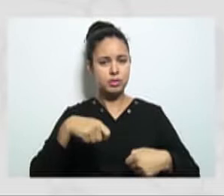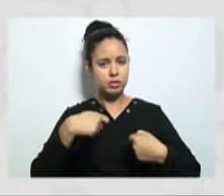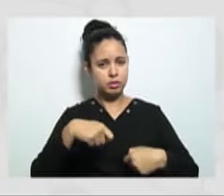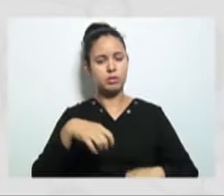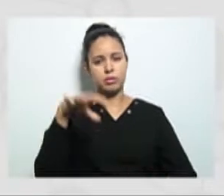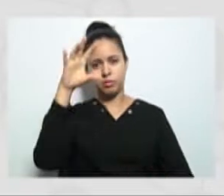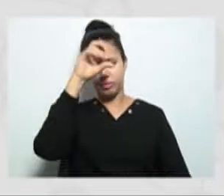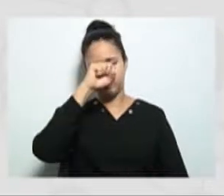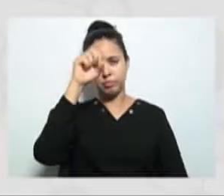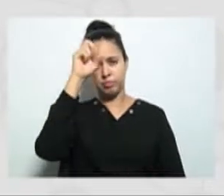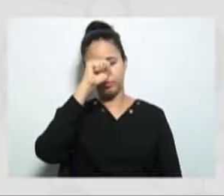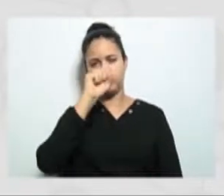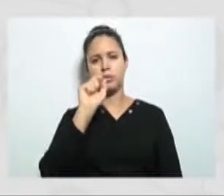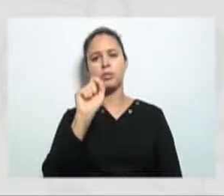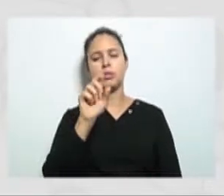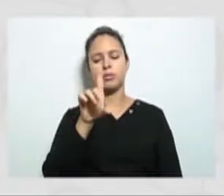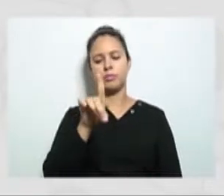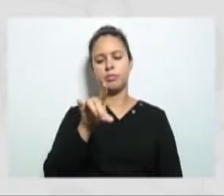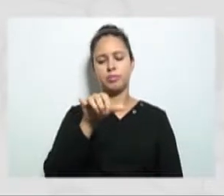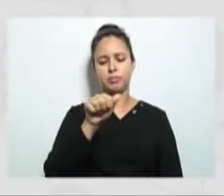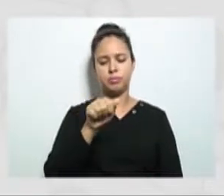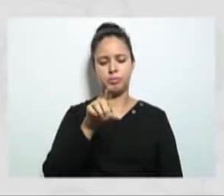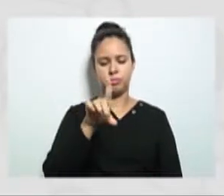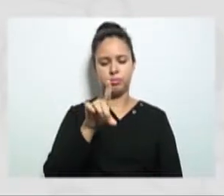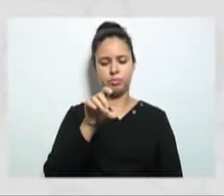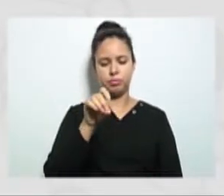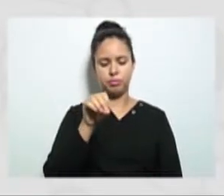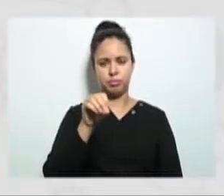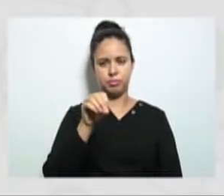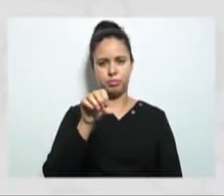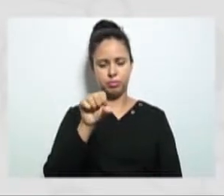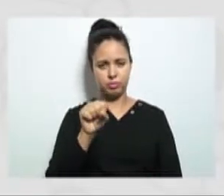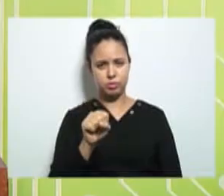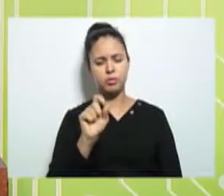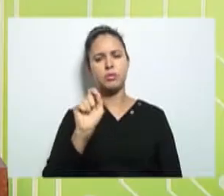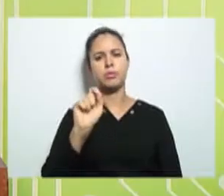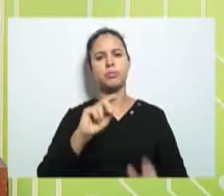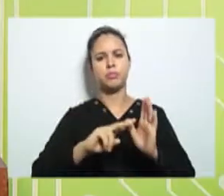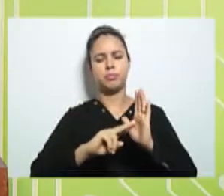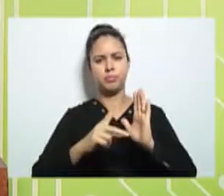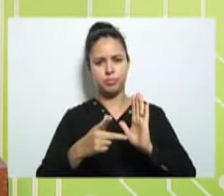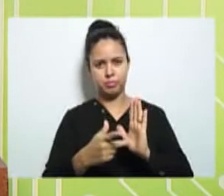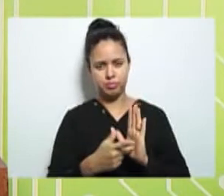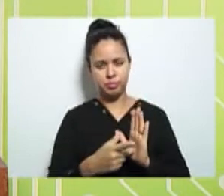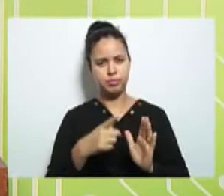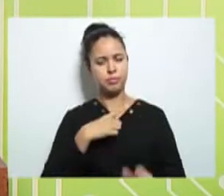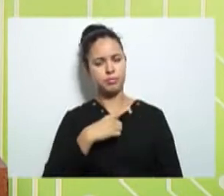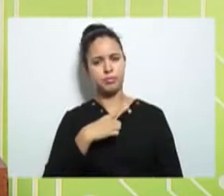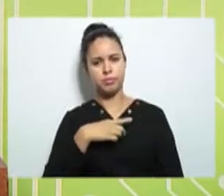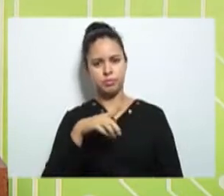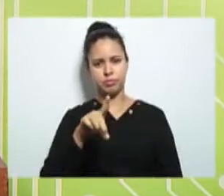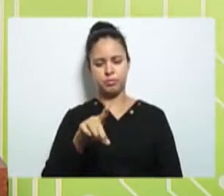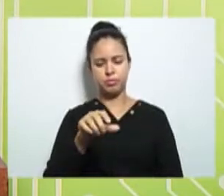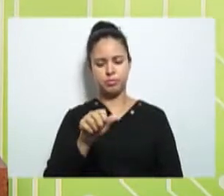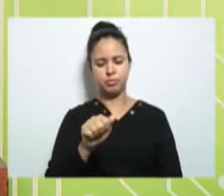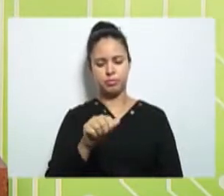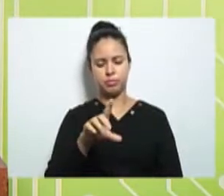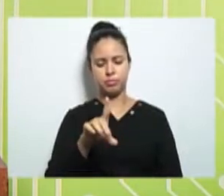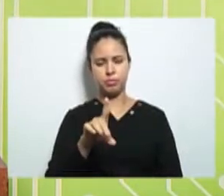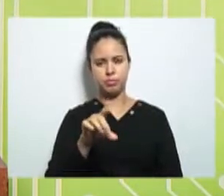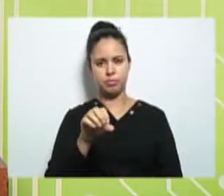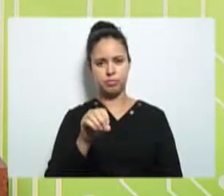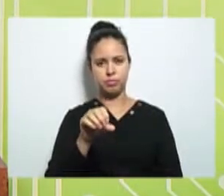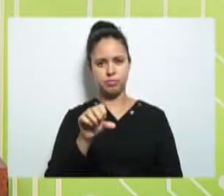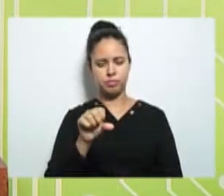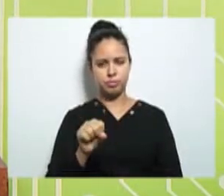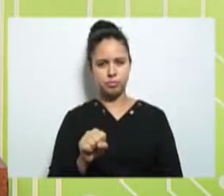é o que são dados, beleza? Antes de se ter informação, a gente tem a questão dos dados, tá? Tudo aquilo que é alimentado